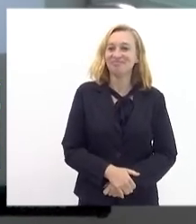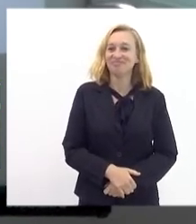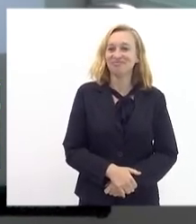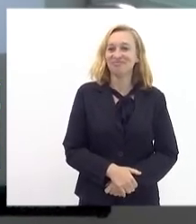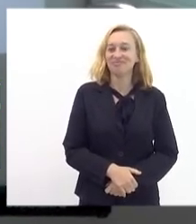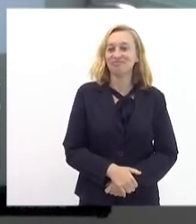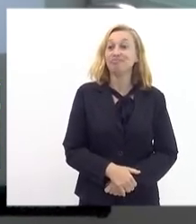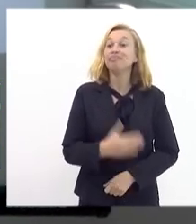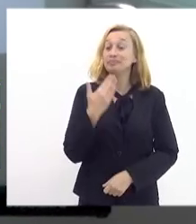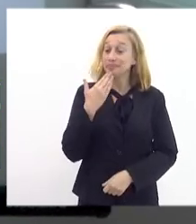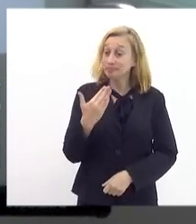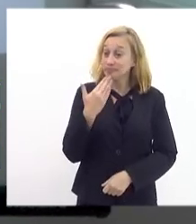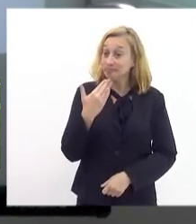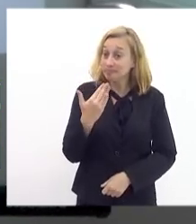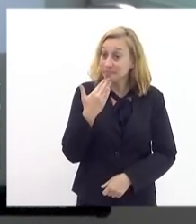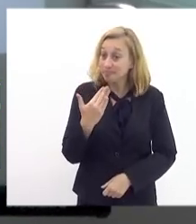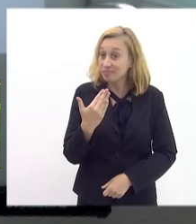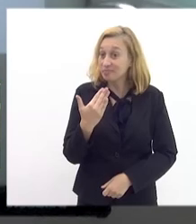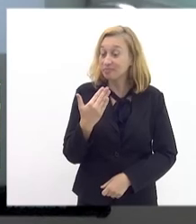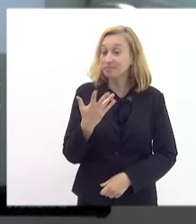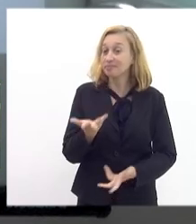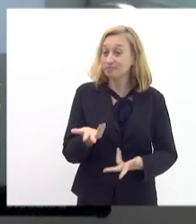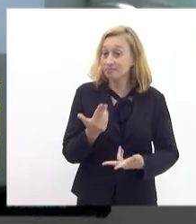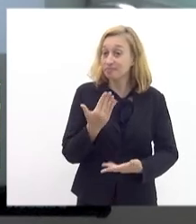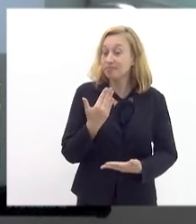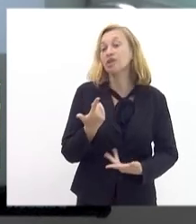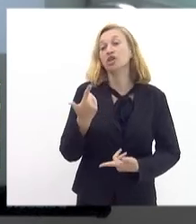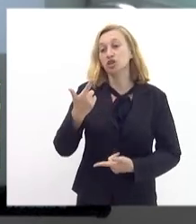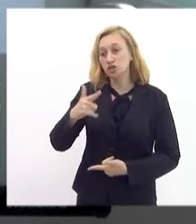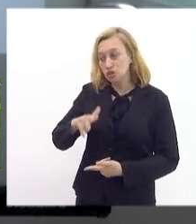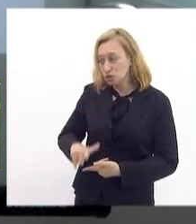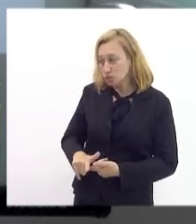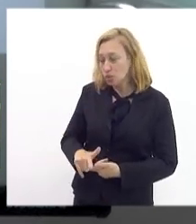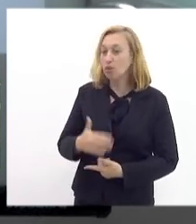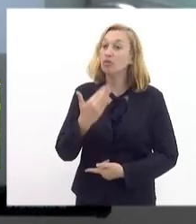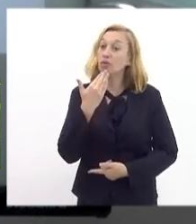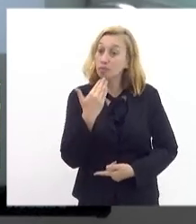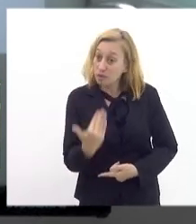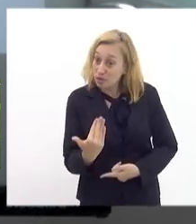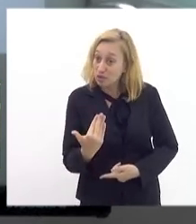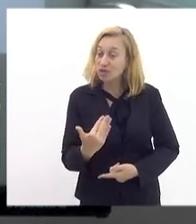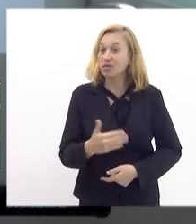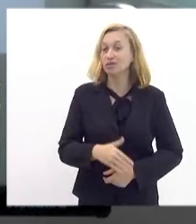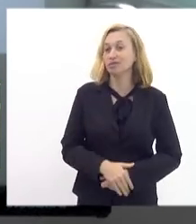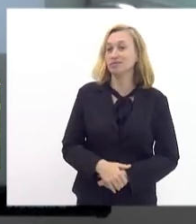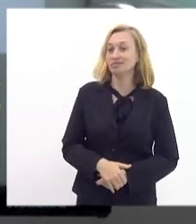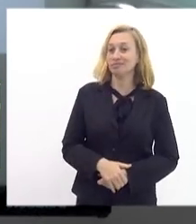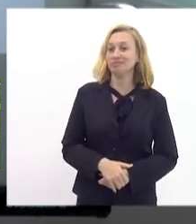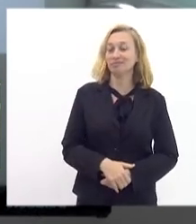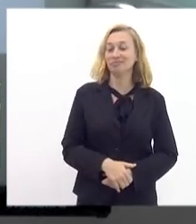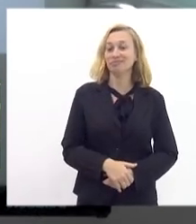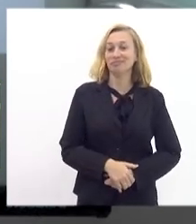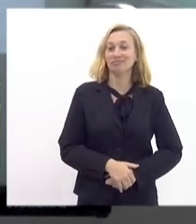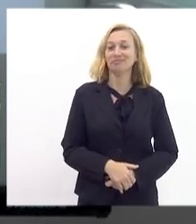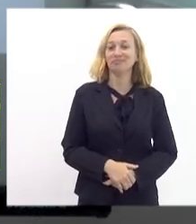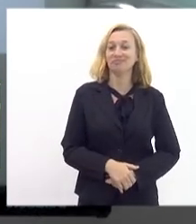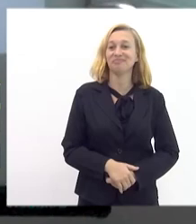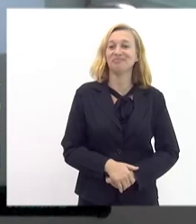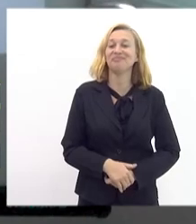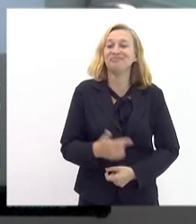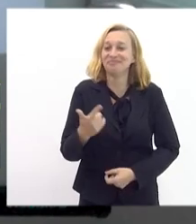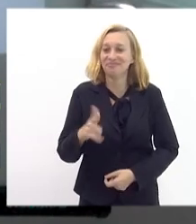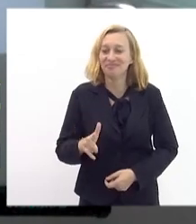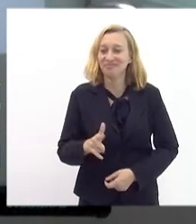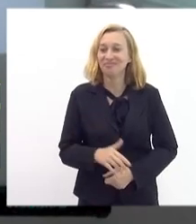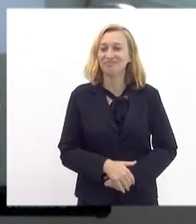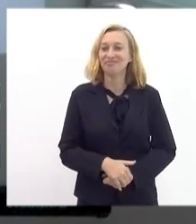vou pedir para Olha só mais uma vez eu vou pedir gente por gentileza eu vou pedir